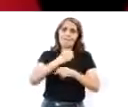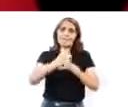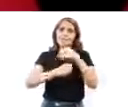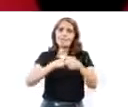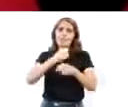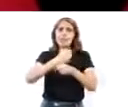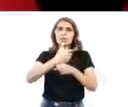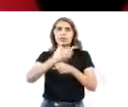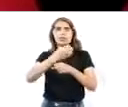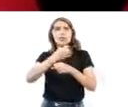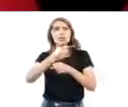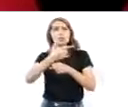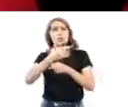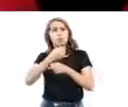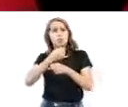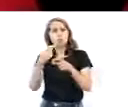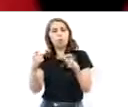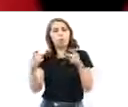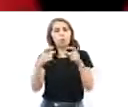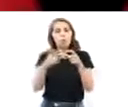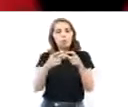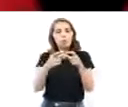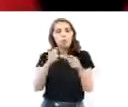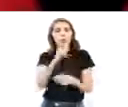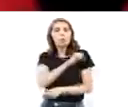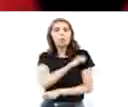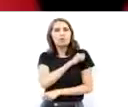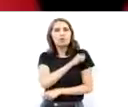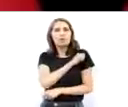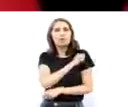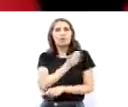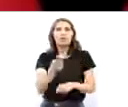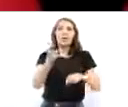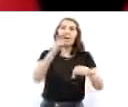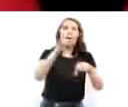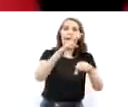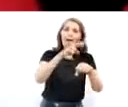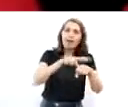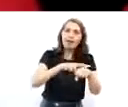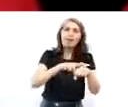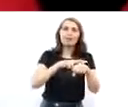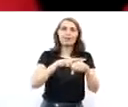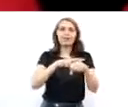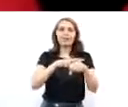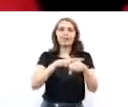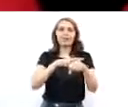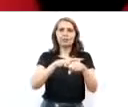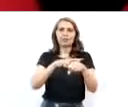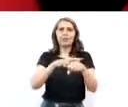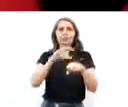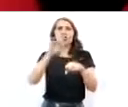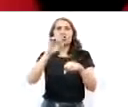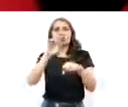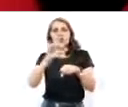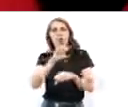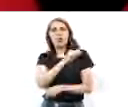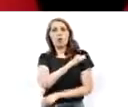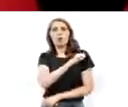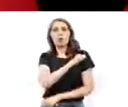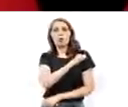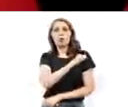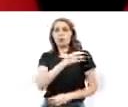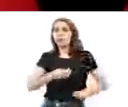alunos reprovados. Foram aqueles que realmente não participaram o ano todo. Não foram, porque assim, foram dadas diversas